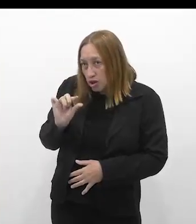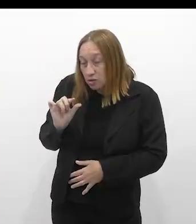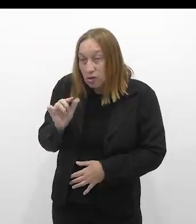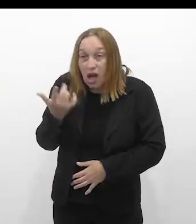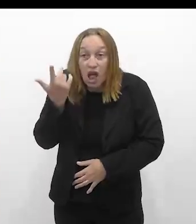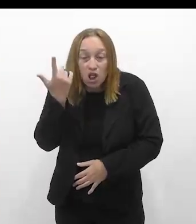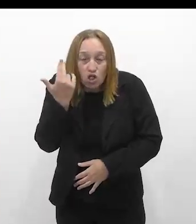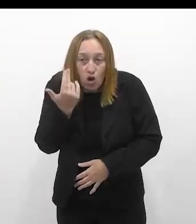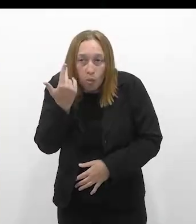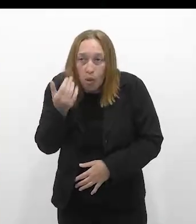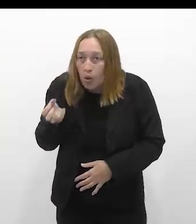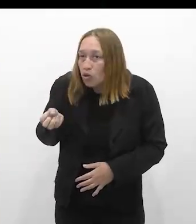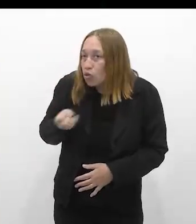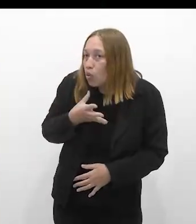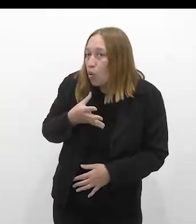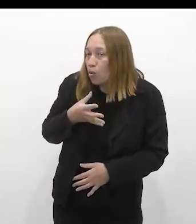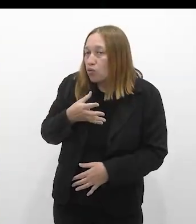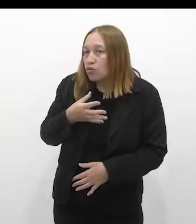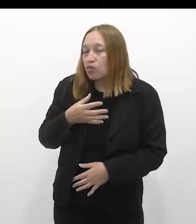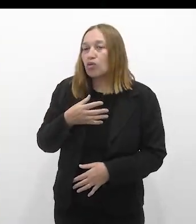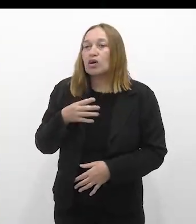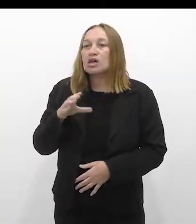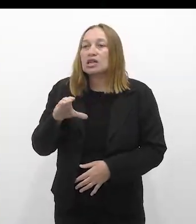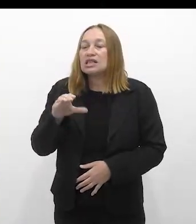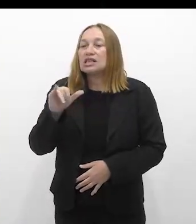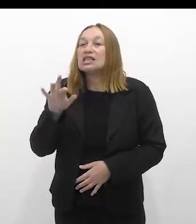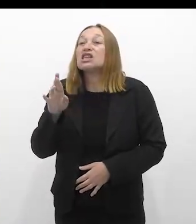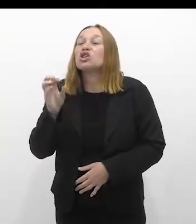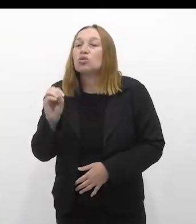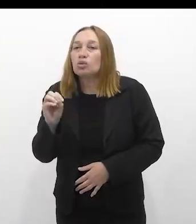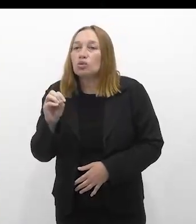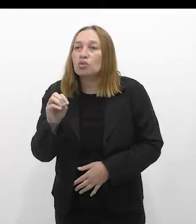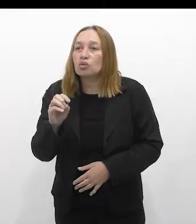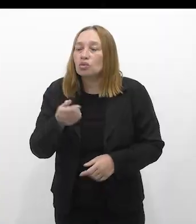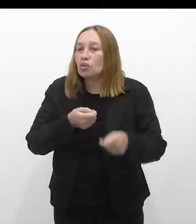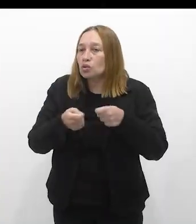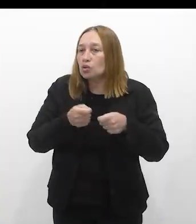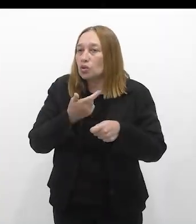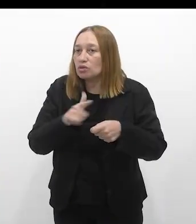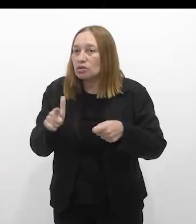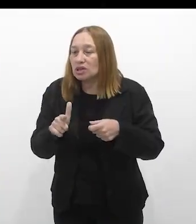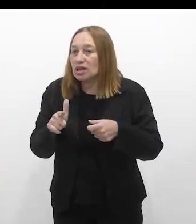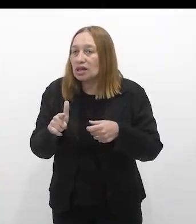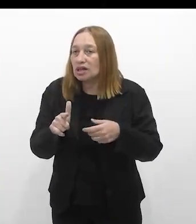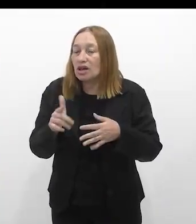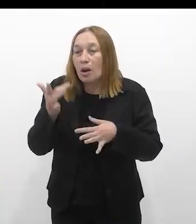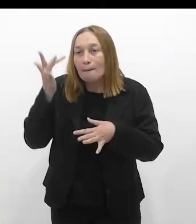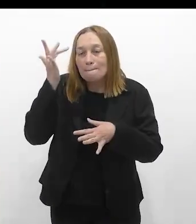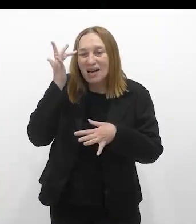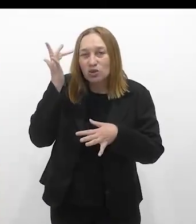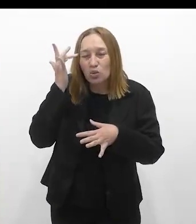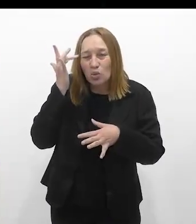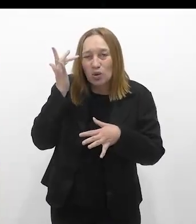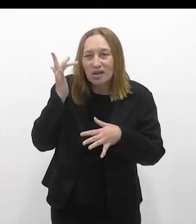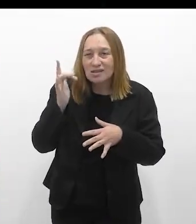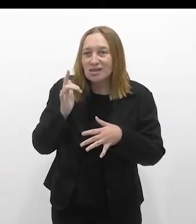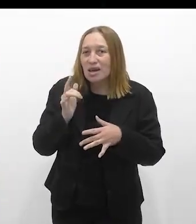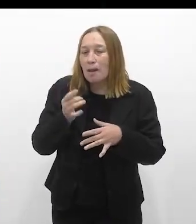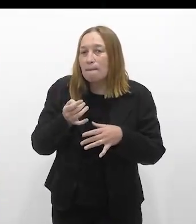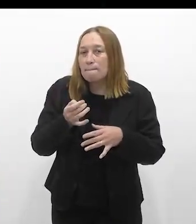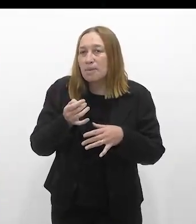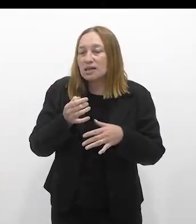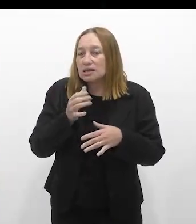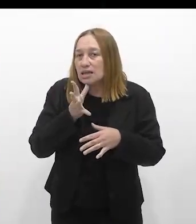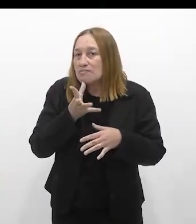novo, né? Isso está dentro do normal. O ciclo é irregular, ele leva um tempo para amadurecer o eixo que controla. Então, ela pode ter um